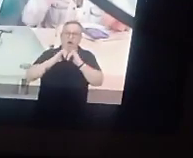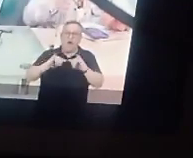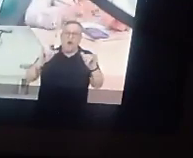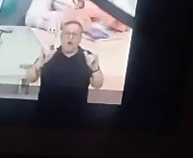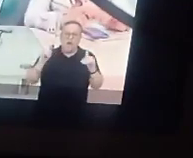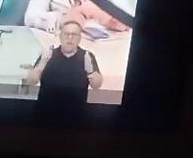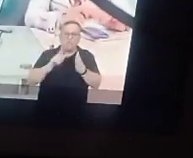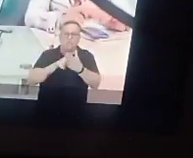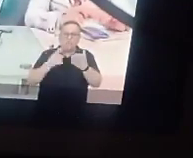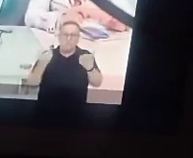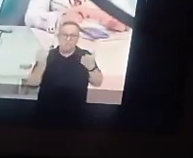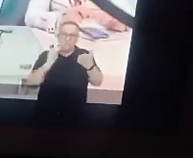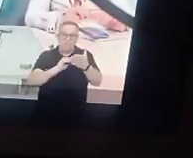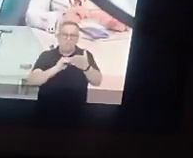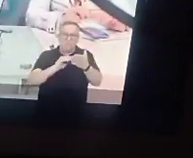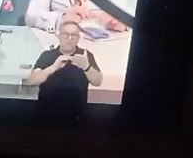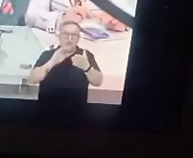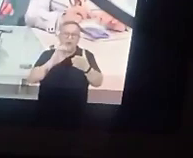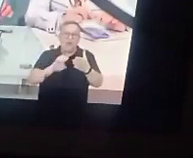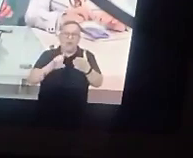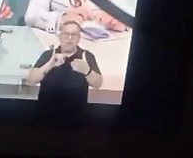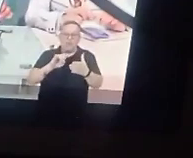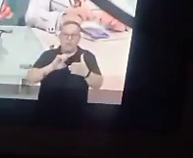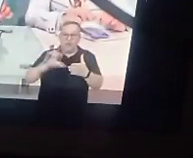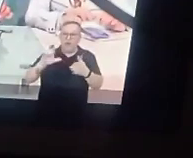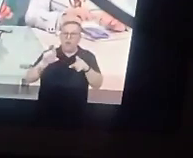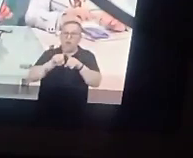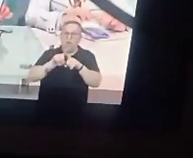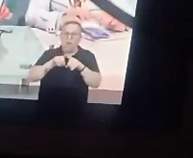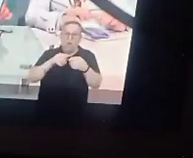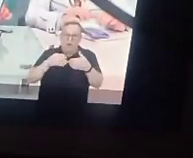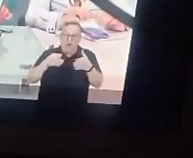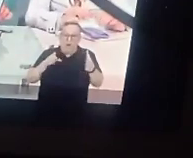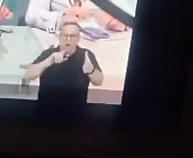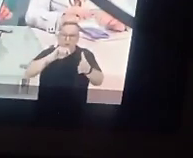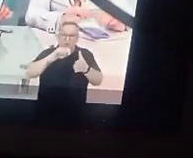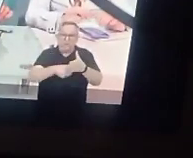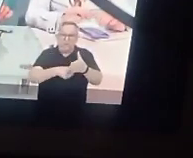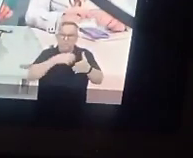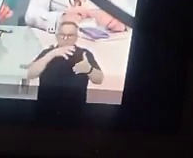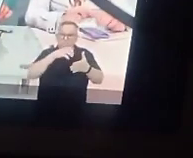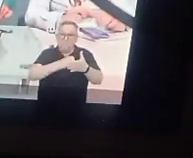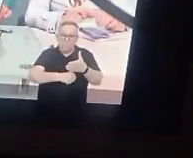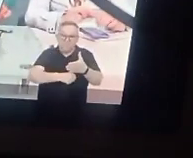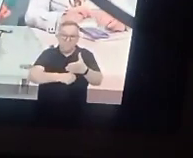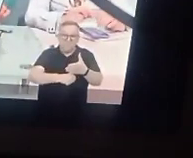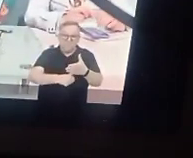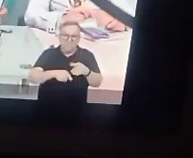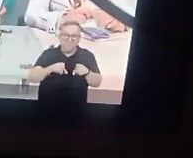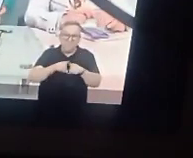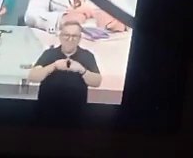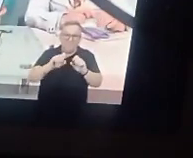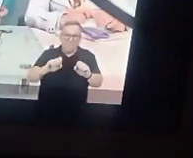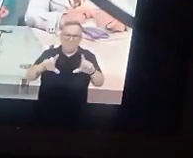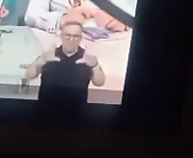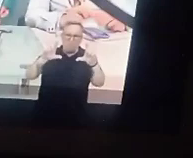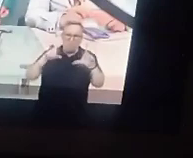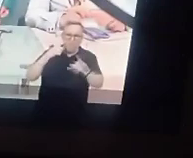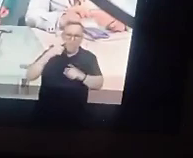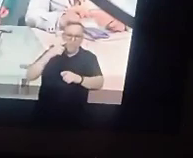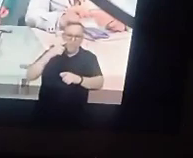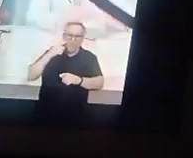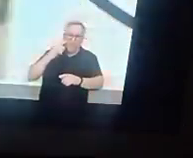publicação do edital de abertura de inscrições do processo seletivo. Essa telinha que está aparecendo agora